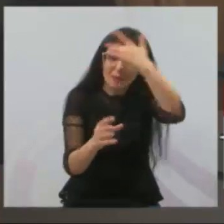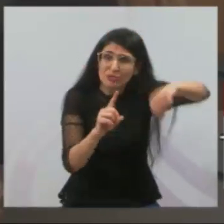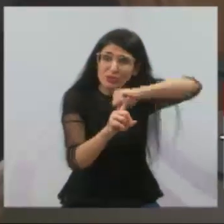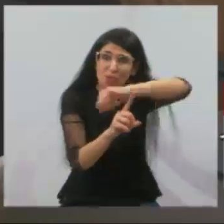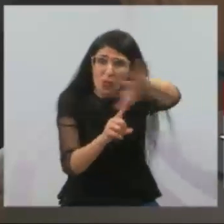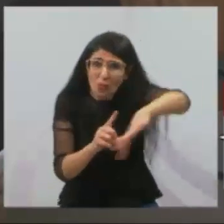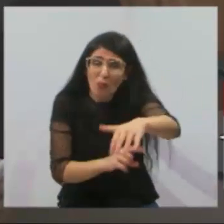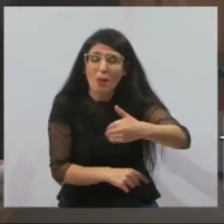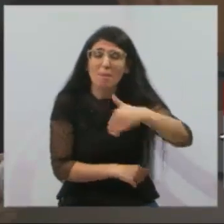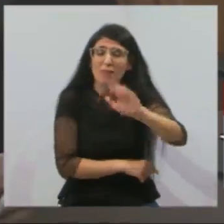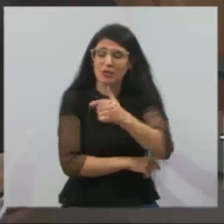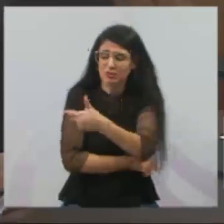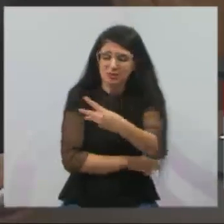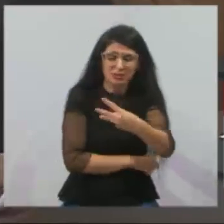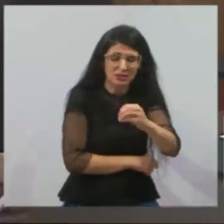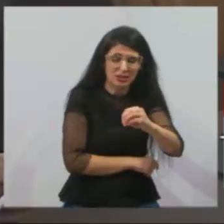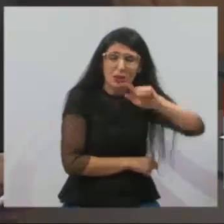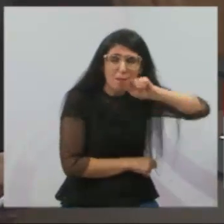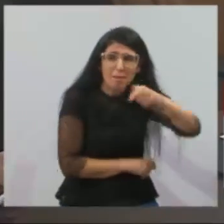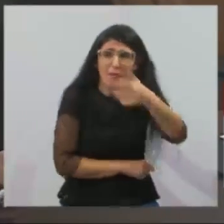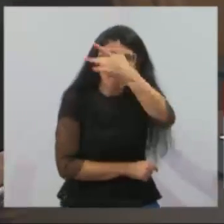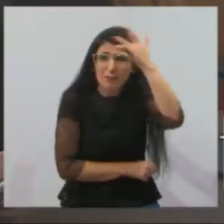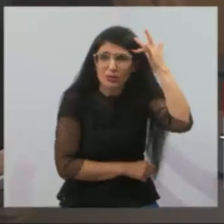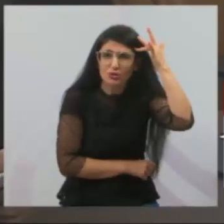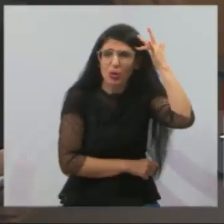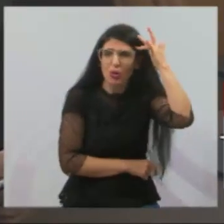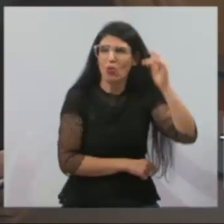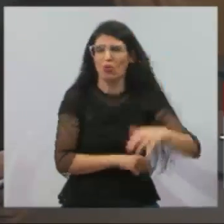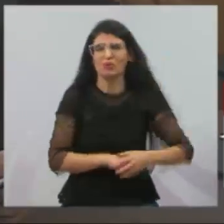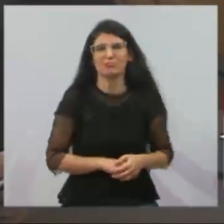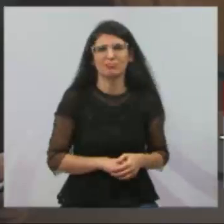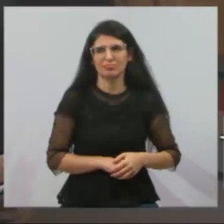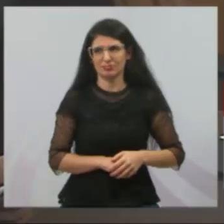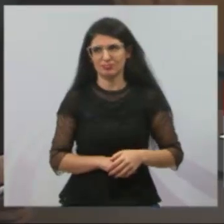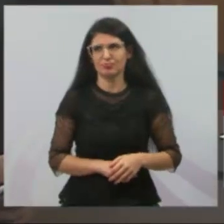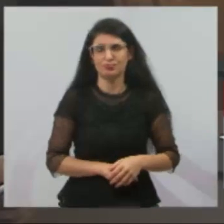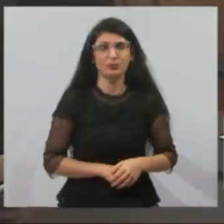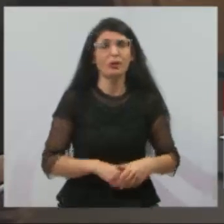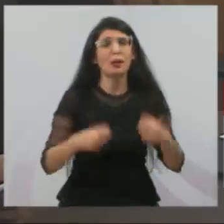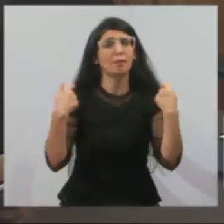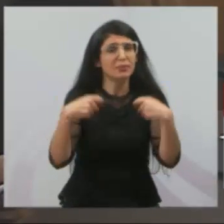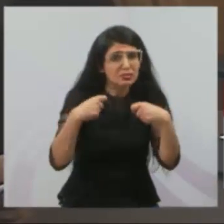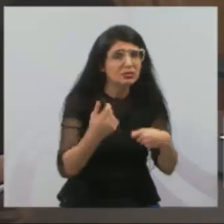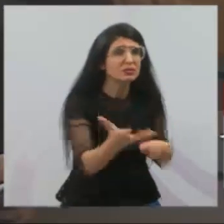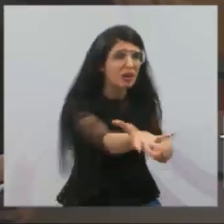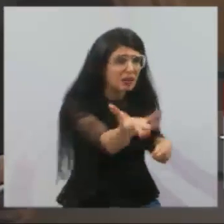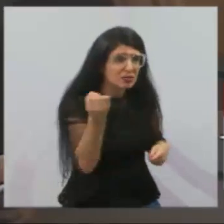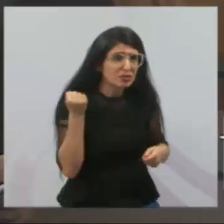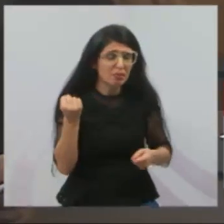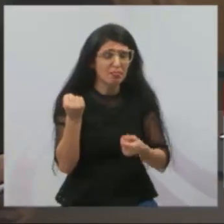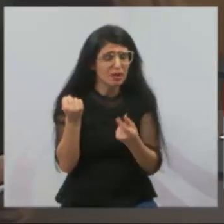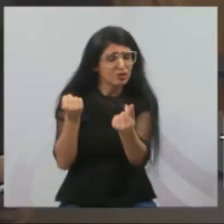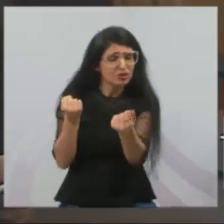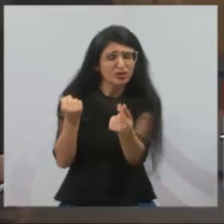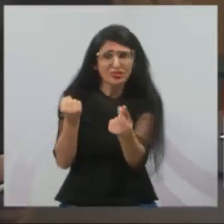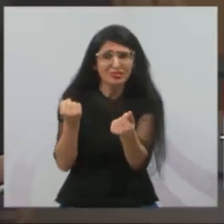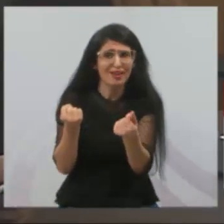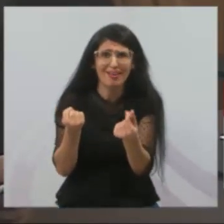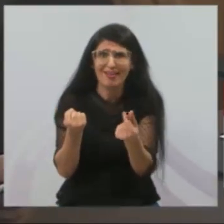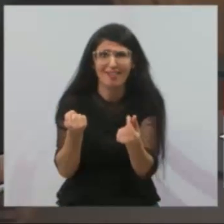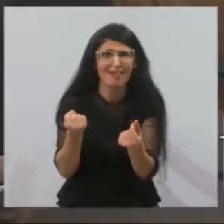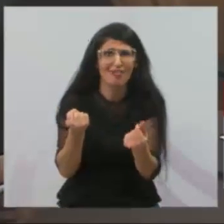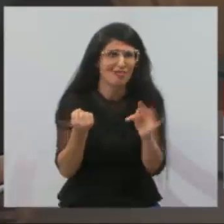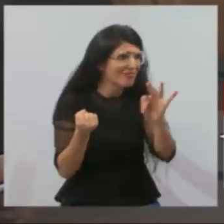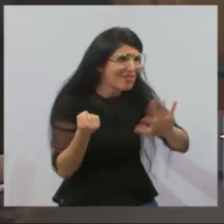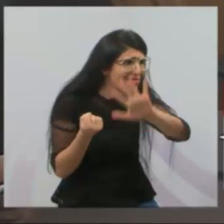de 230 mil habitantes, que sem dúvida não vai parar de receber os recursos federais que vai ajudar a todos,